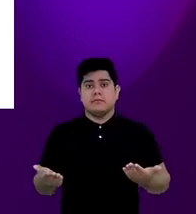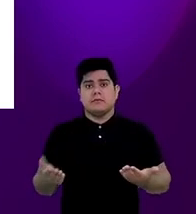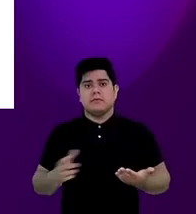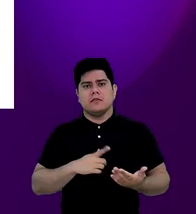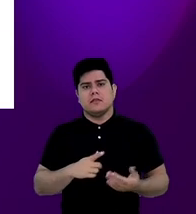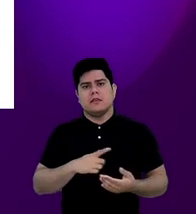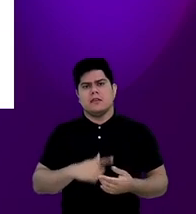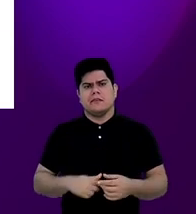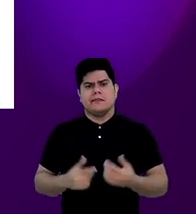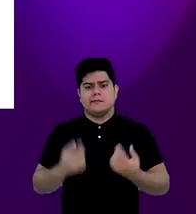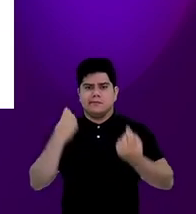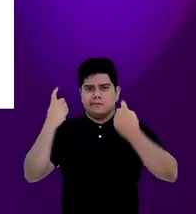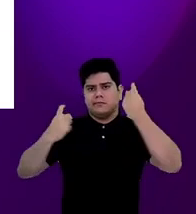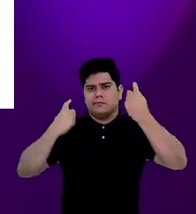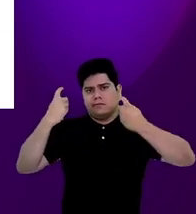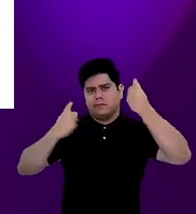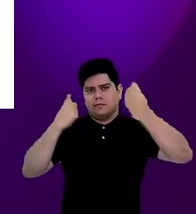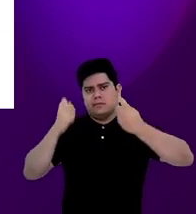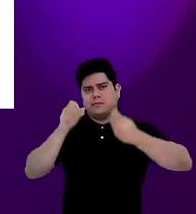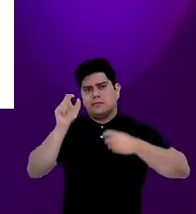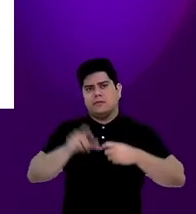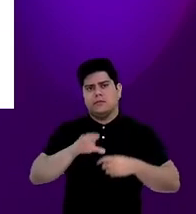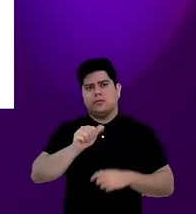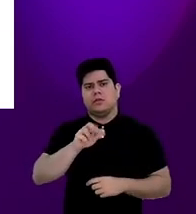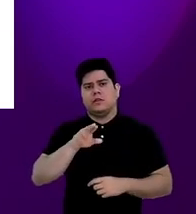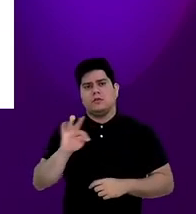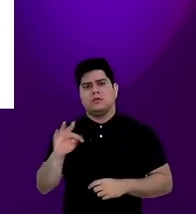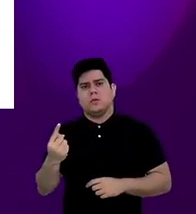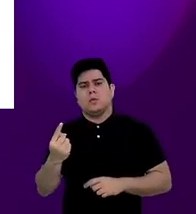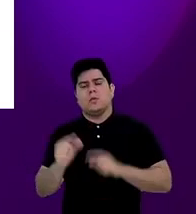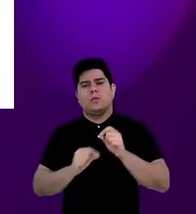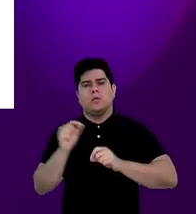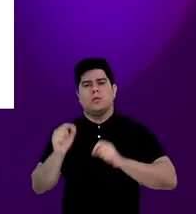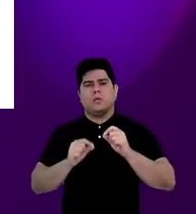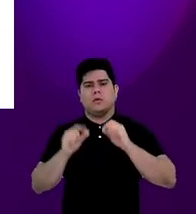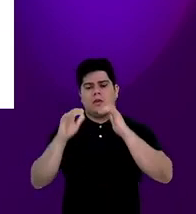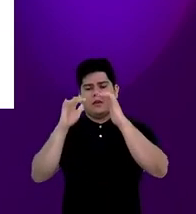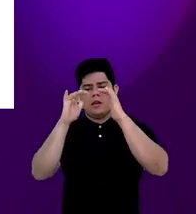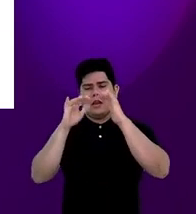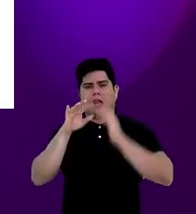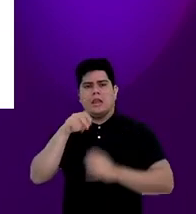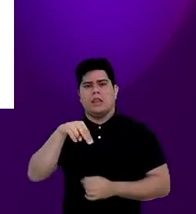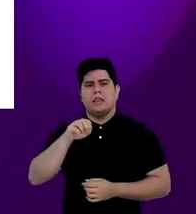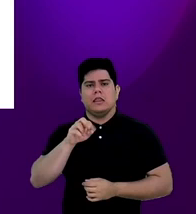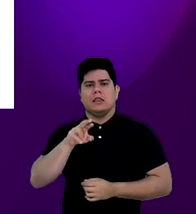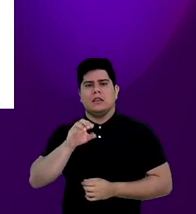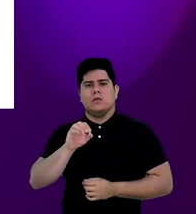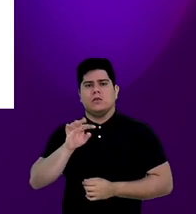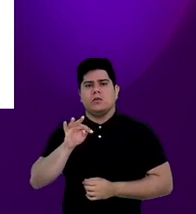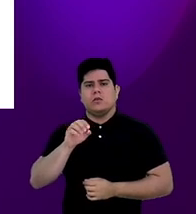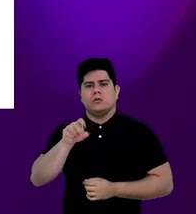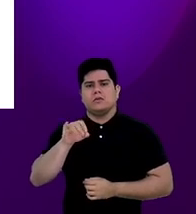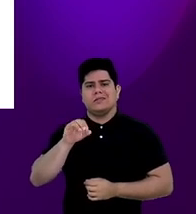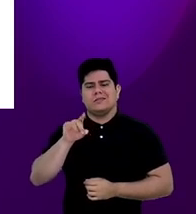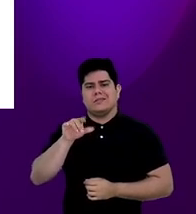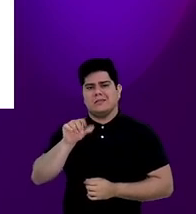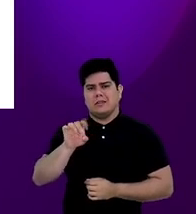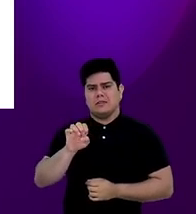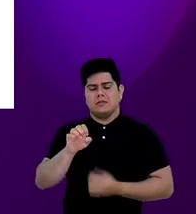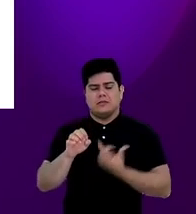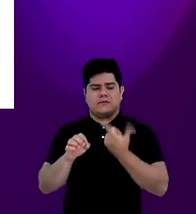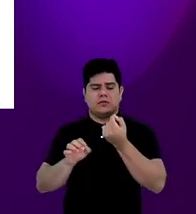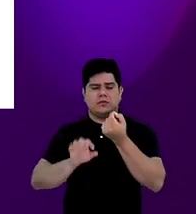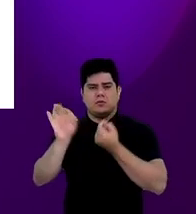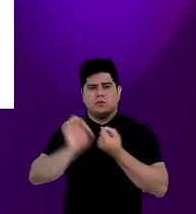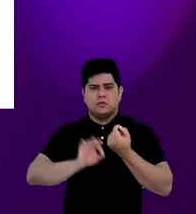pouco preocupante no CARTITUDE-1 foi que a neurotoxicidade, em geral 20%, sendo 10% dos pacientes